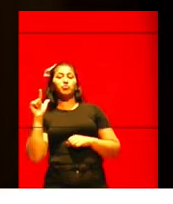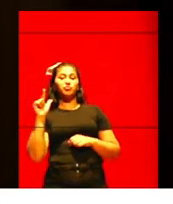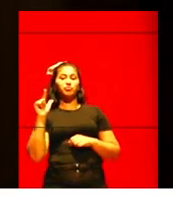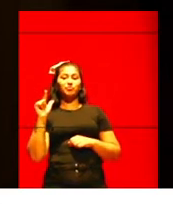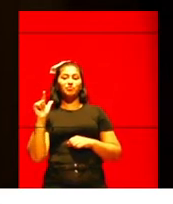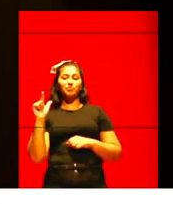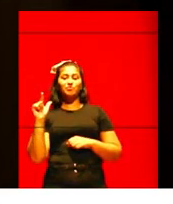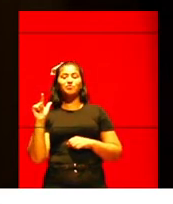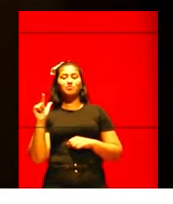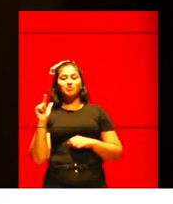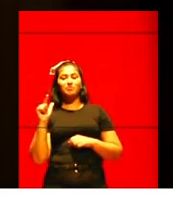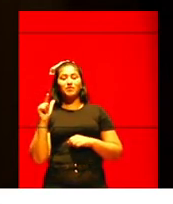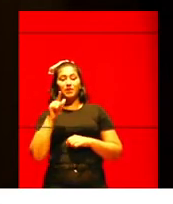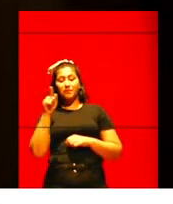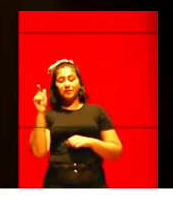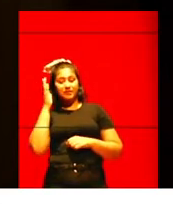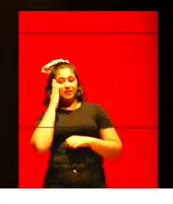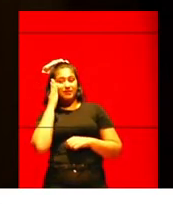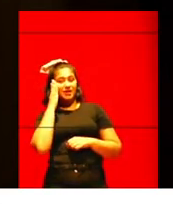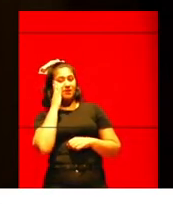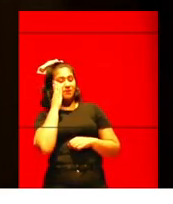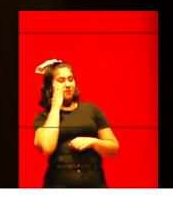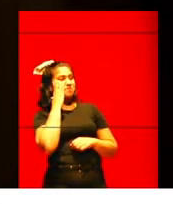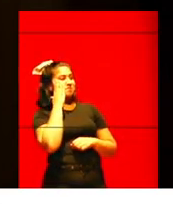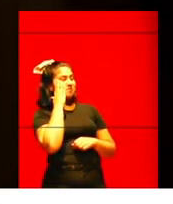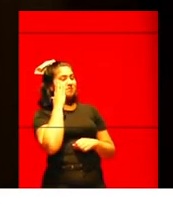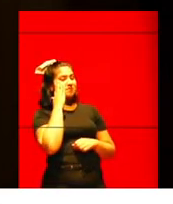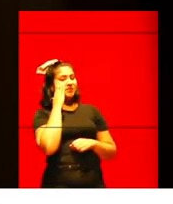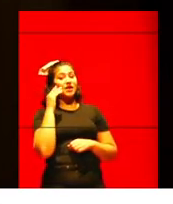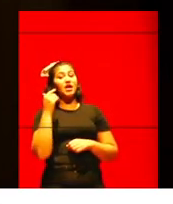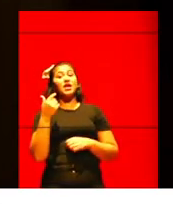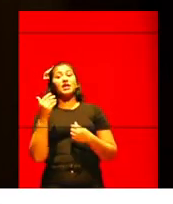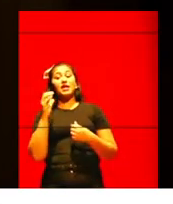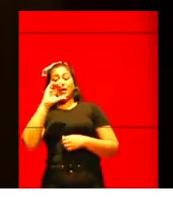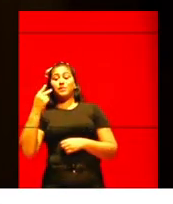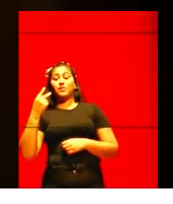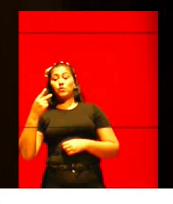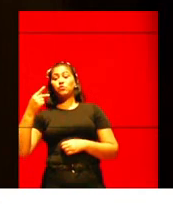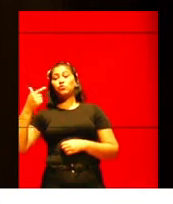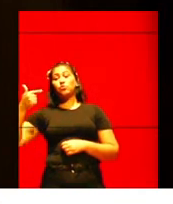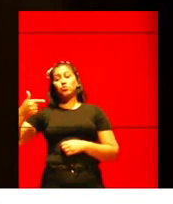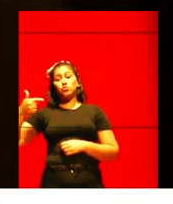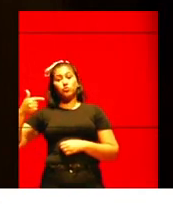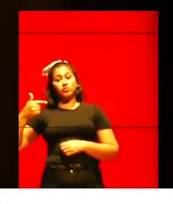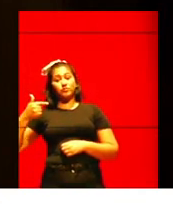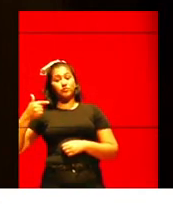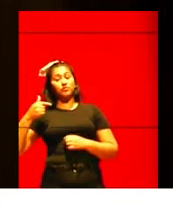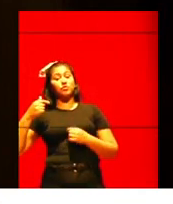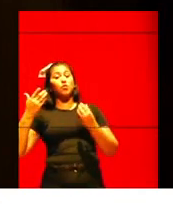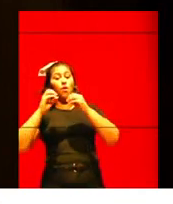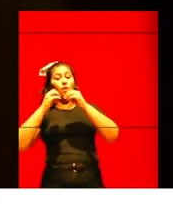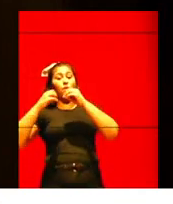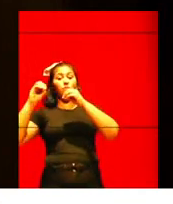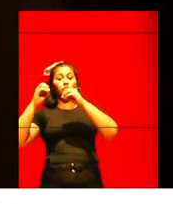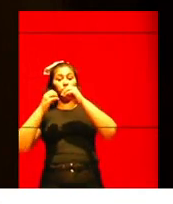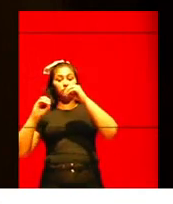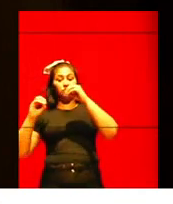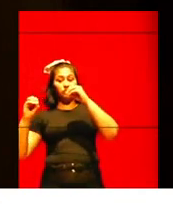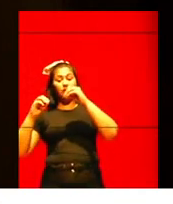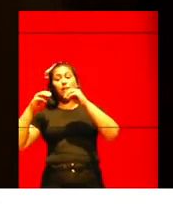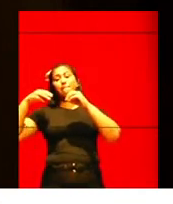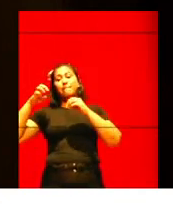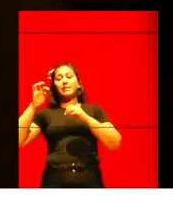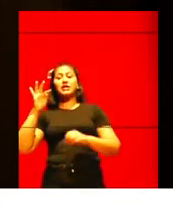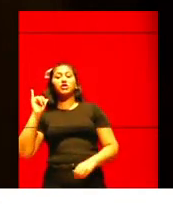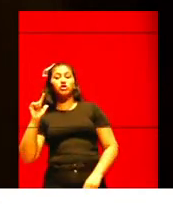aquela ramificação é para vocês saberem. Bora lá rapidão. Carbono 2, qual é a ramificação? Metil.